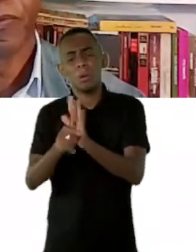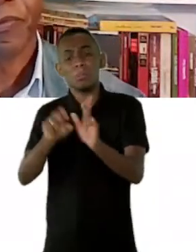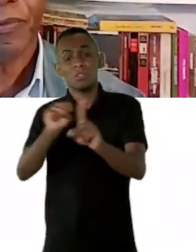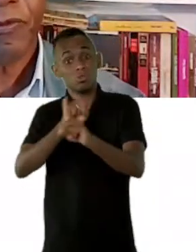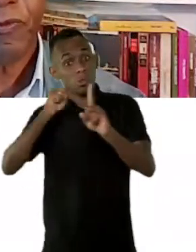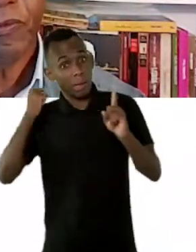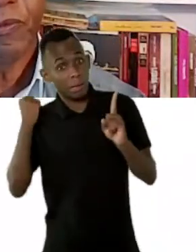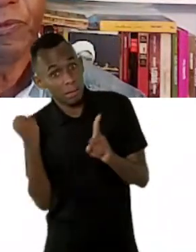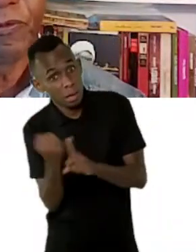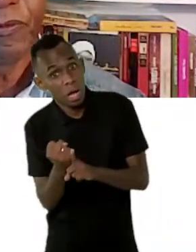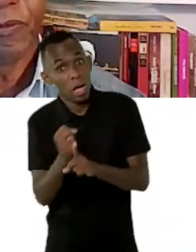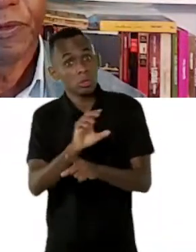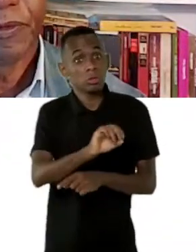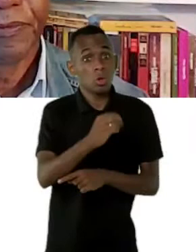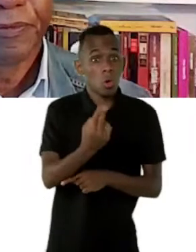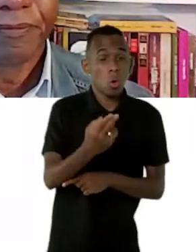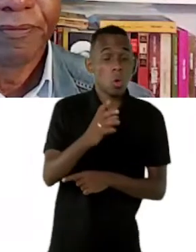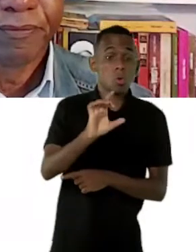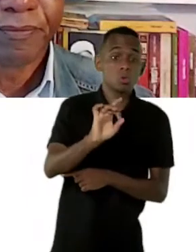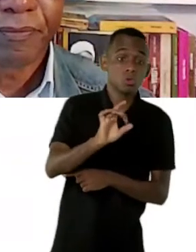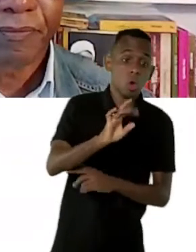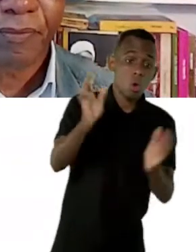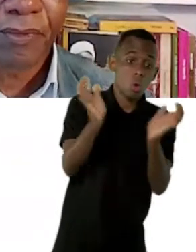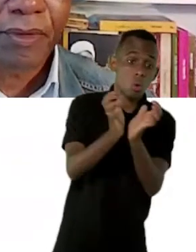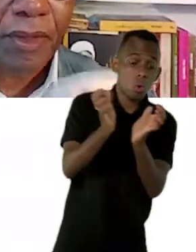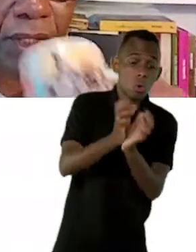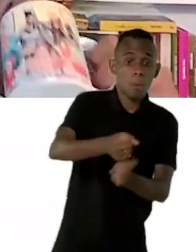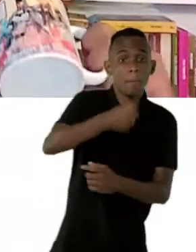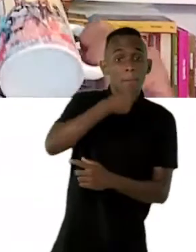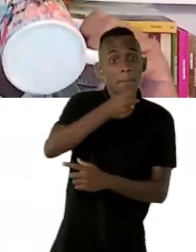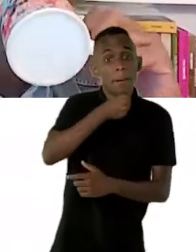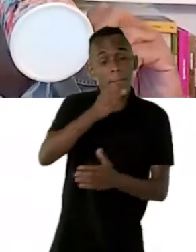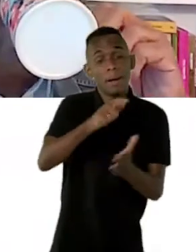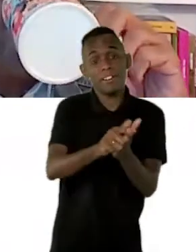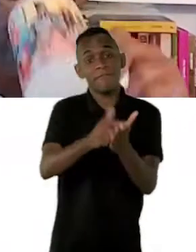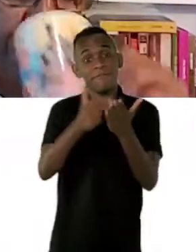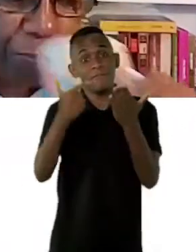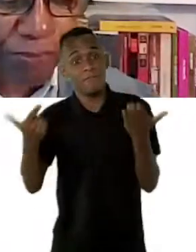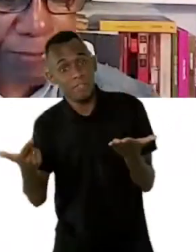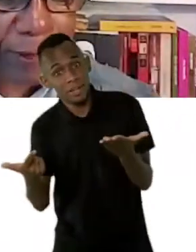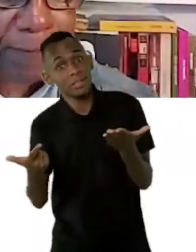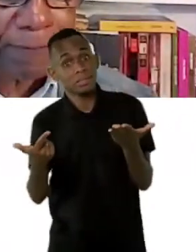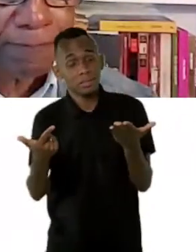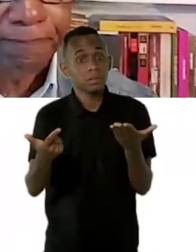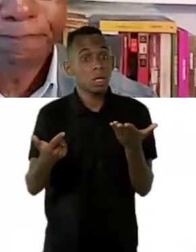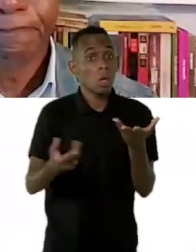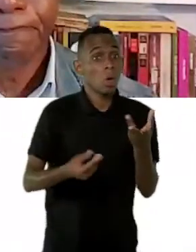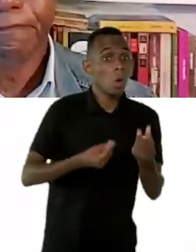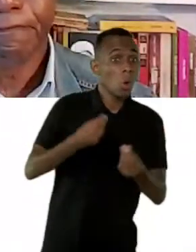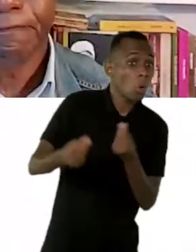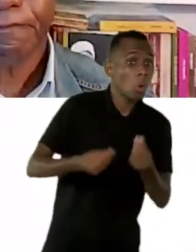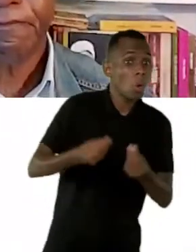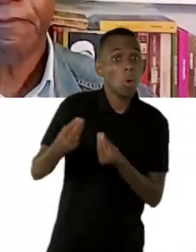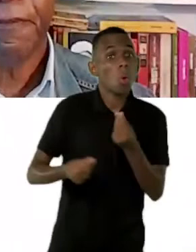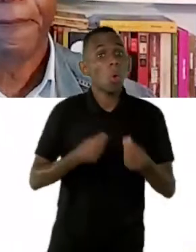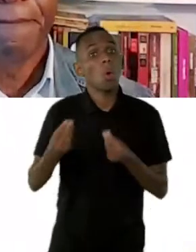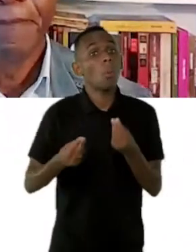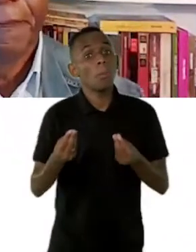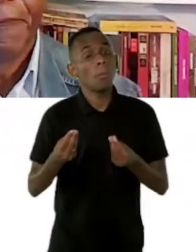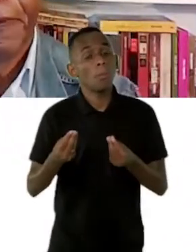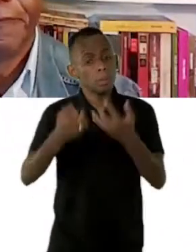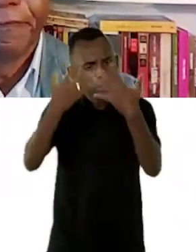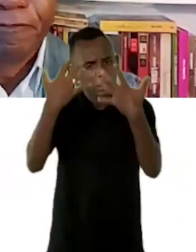realmente imprensa, meios de comunicação é que fizeram e mantém essa imagem? Porque,